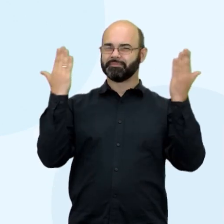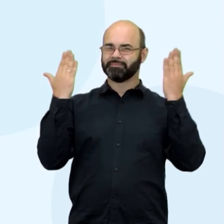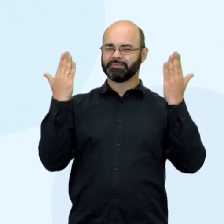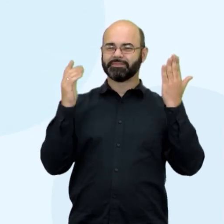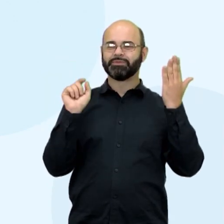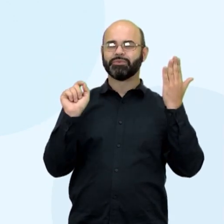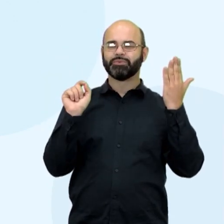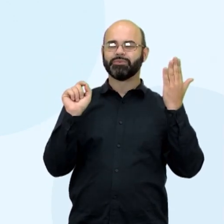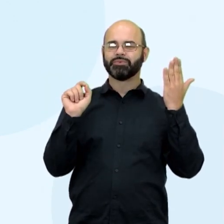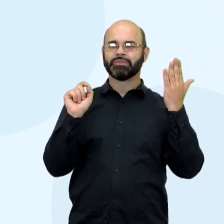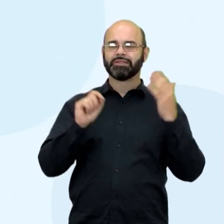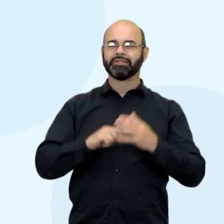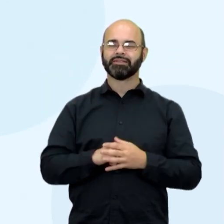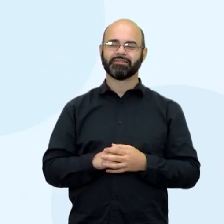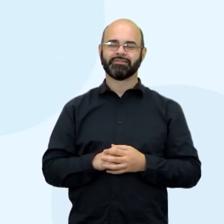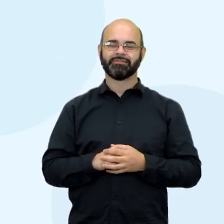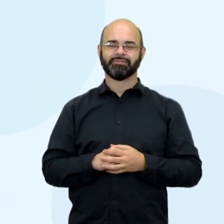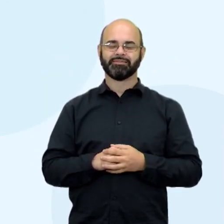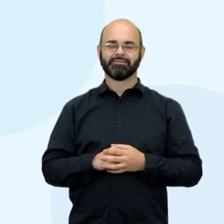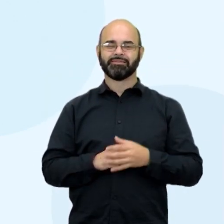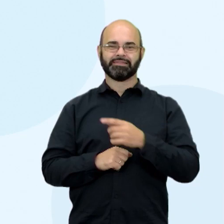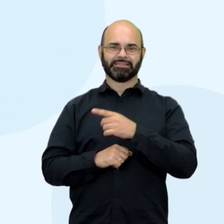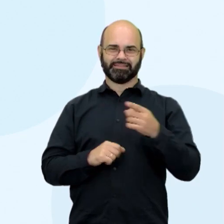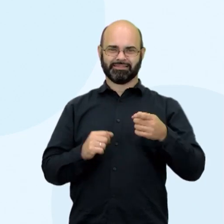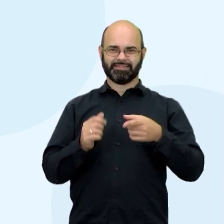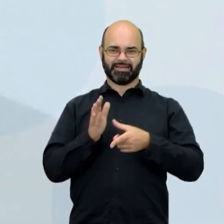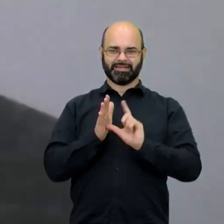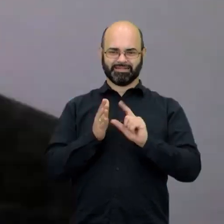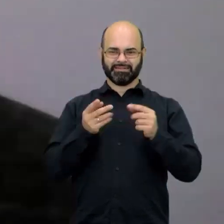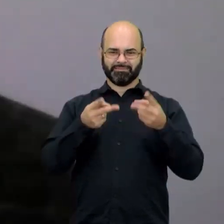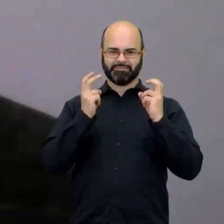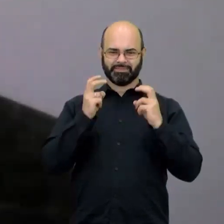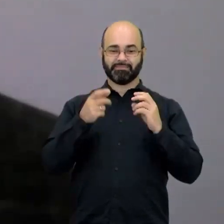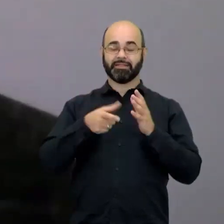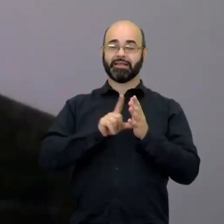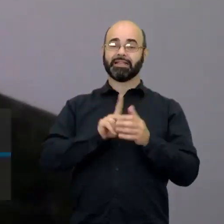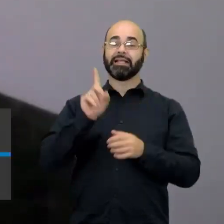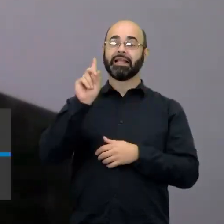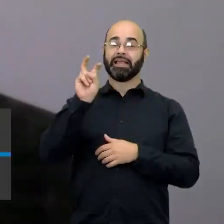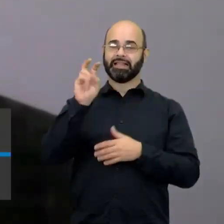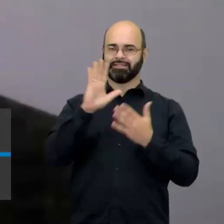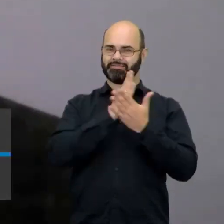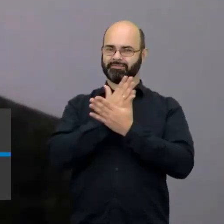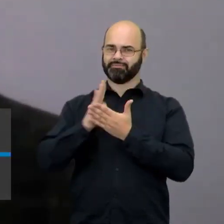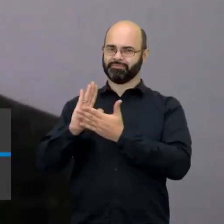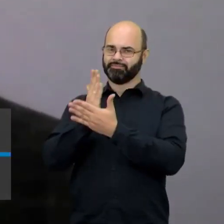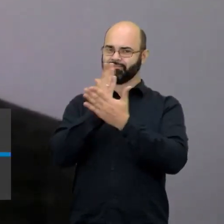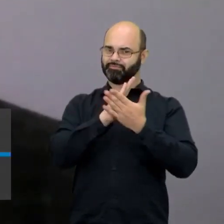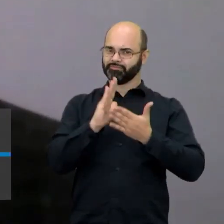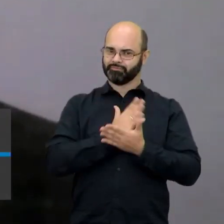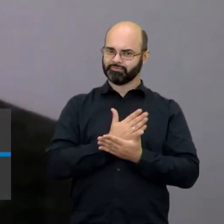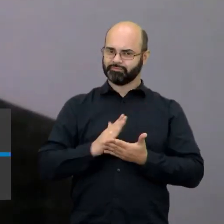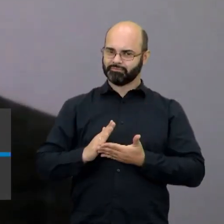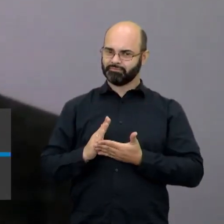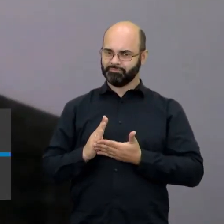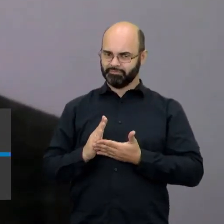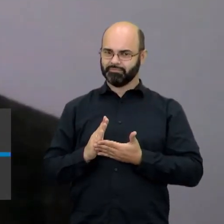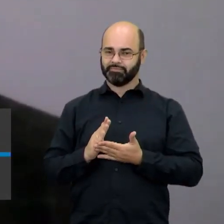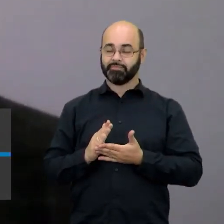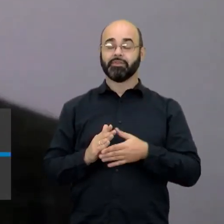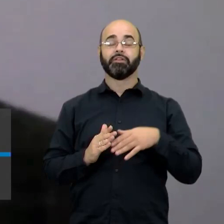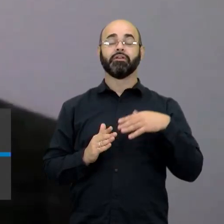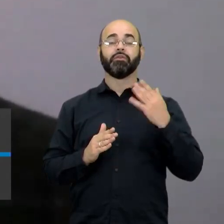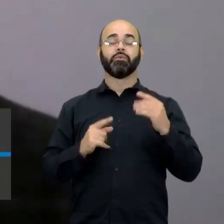quem está vendo o desenho, percebe que antes o desenho estava dividido em 15 pedaços, né? E aí, quando passa o slide,